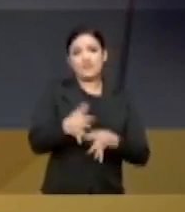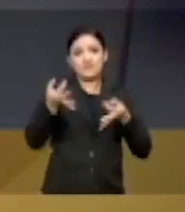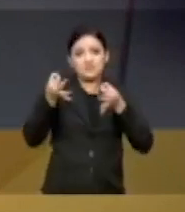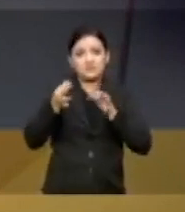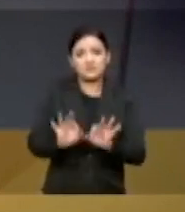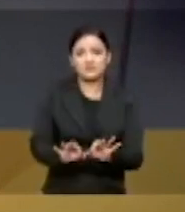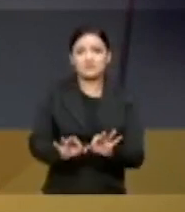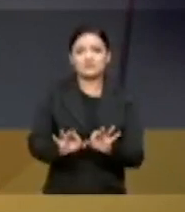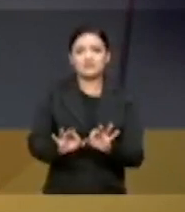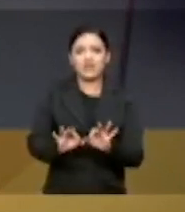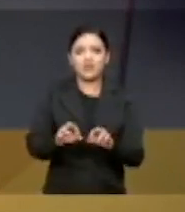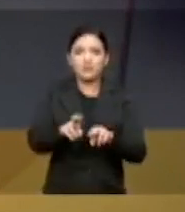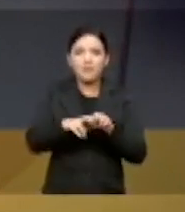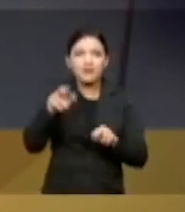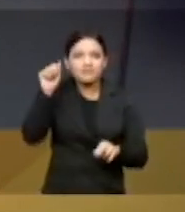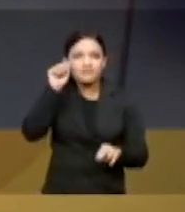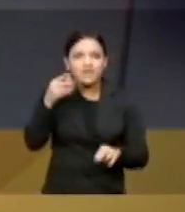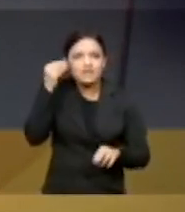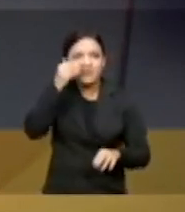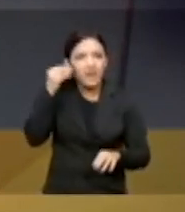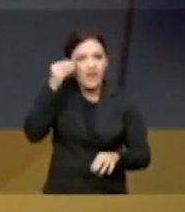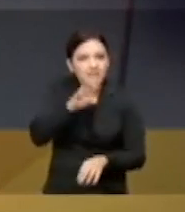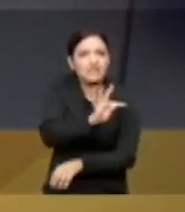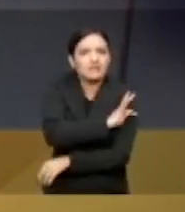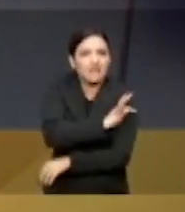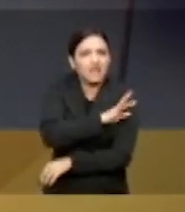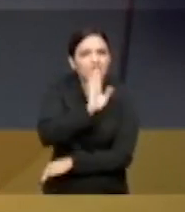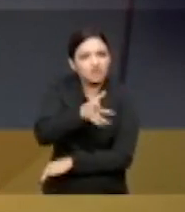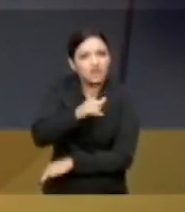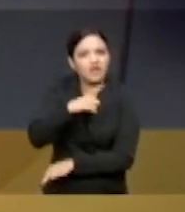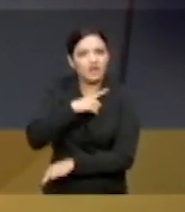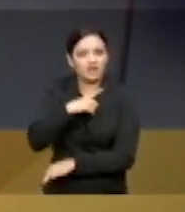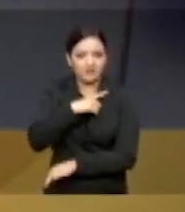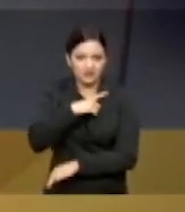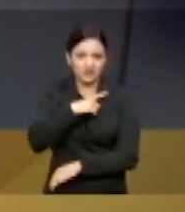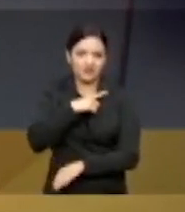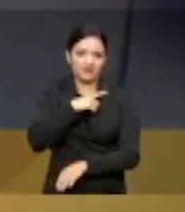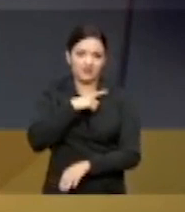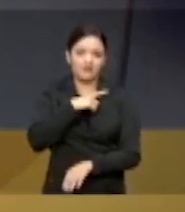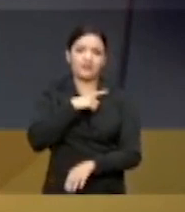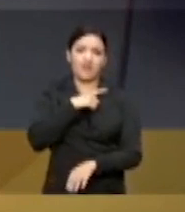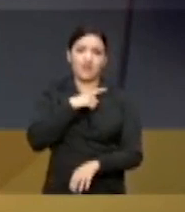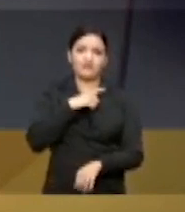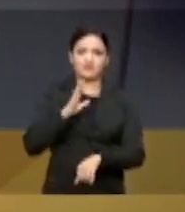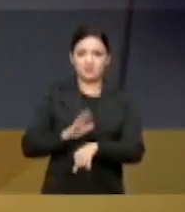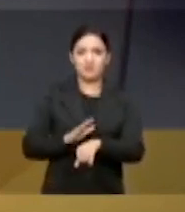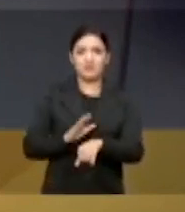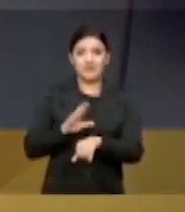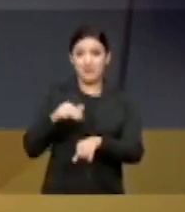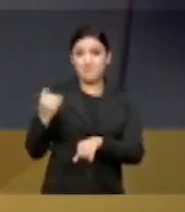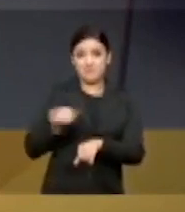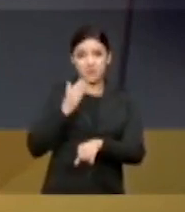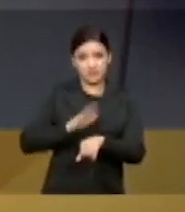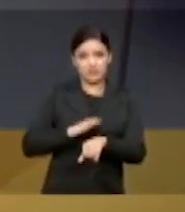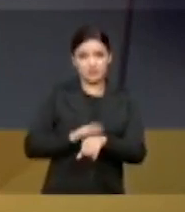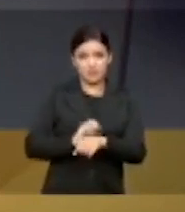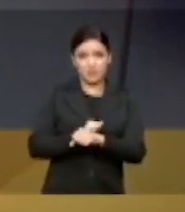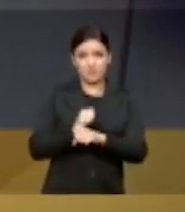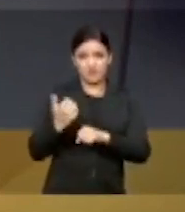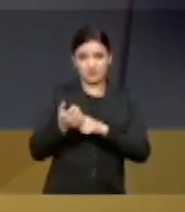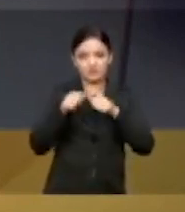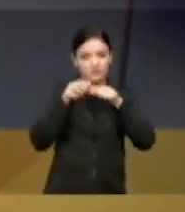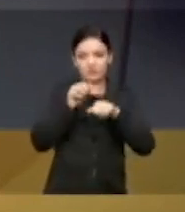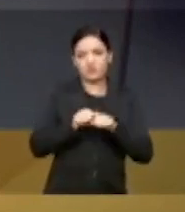e expertise técnicas imprescindíveis ao enfrentamento de uma pandemia. Quanto à